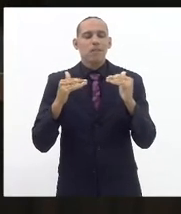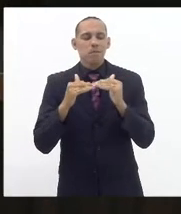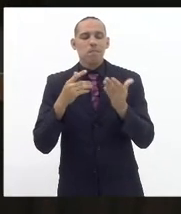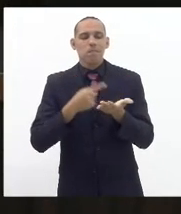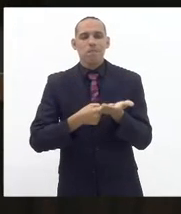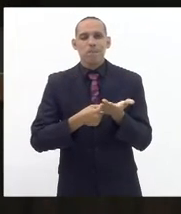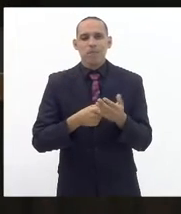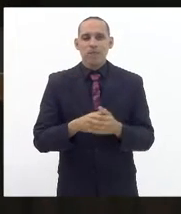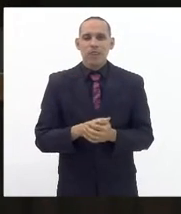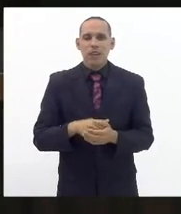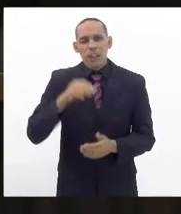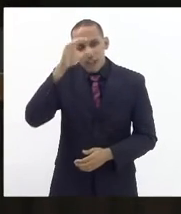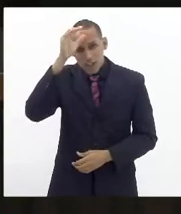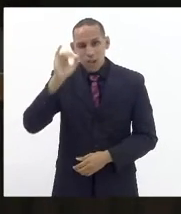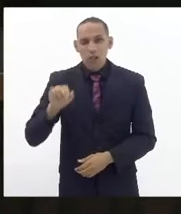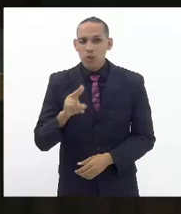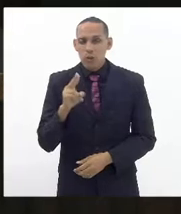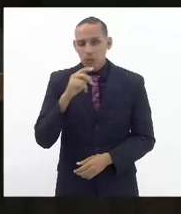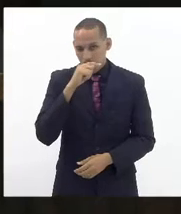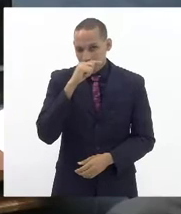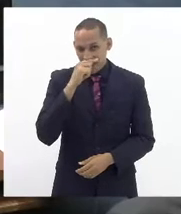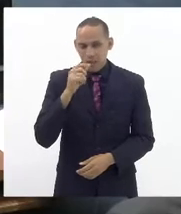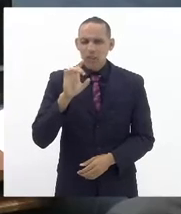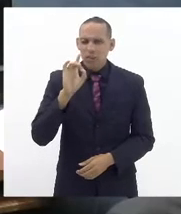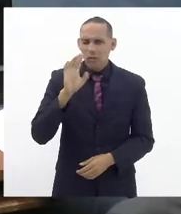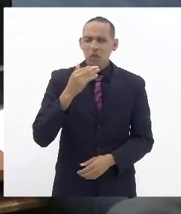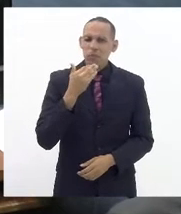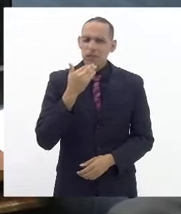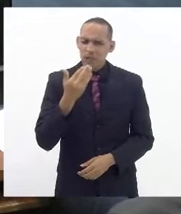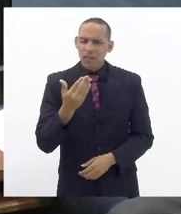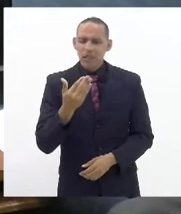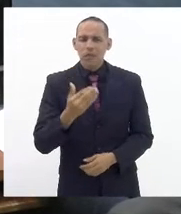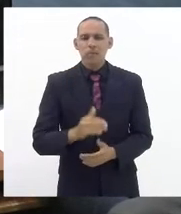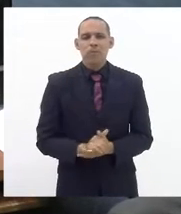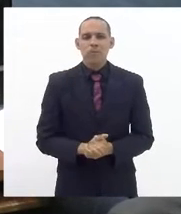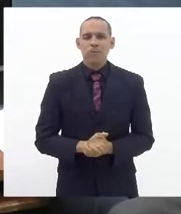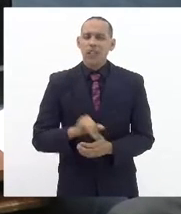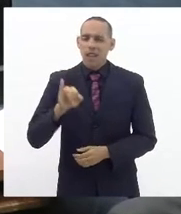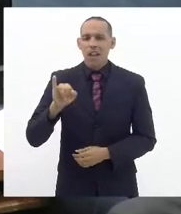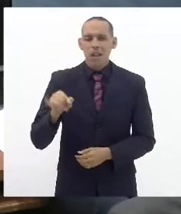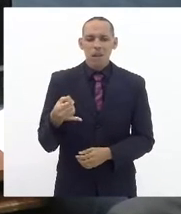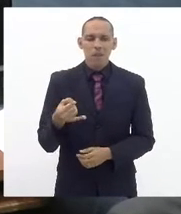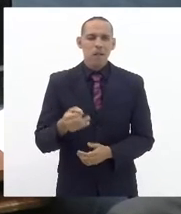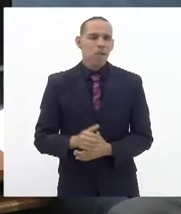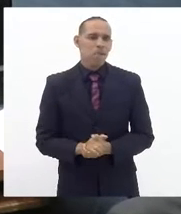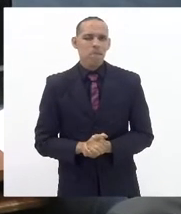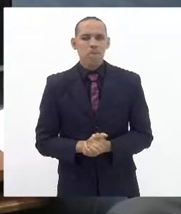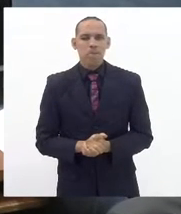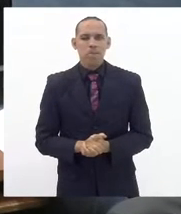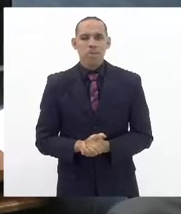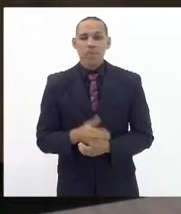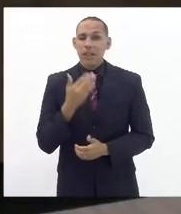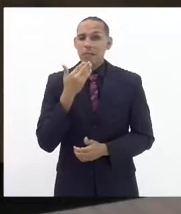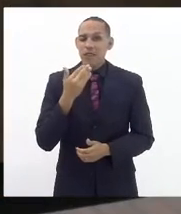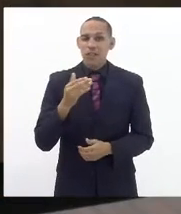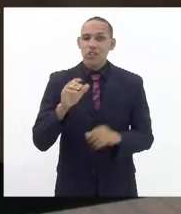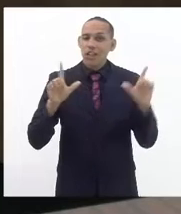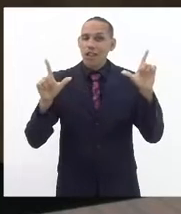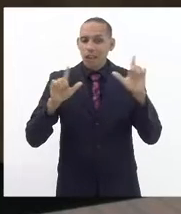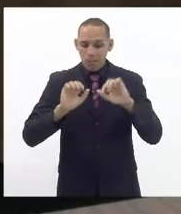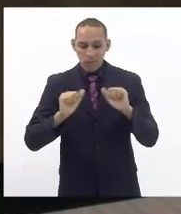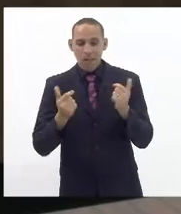Acordado. Conforme o parlamento. É só uma solicitação que eu queria aproveitar esse momento, pedir à TV